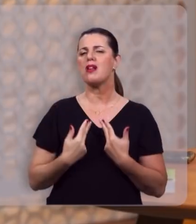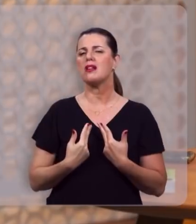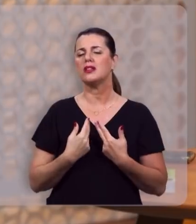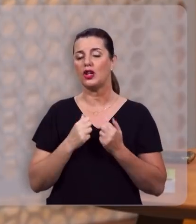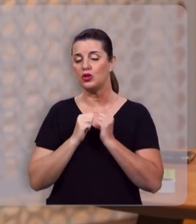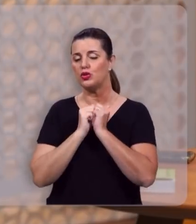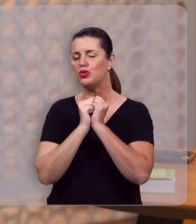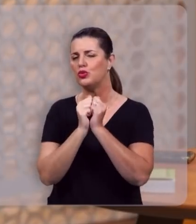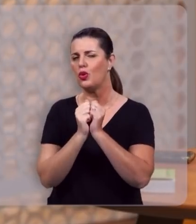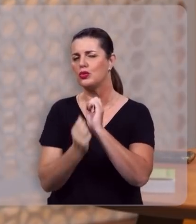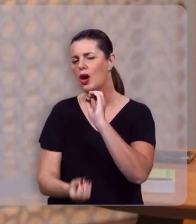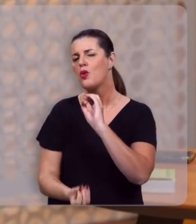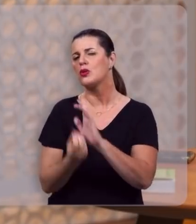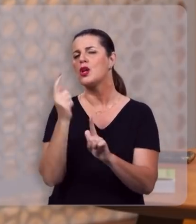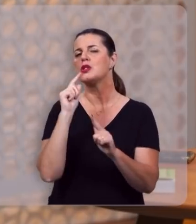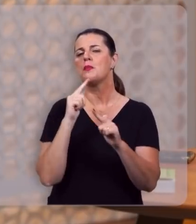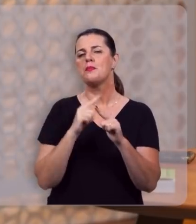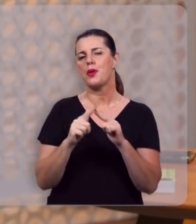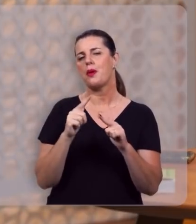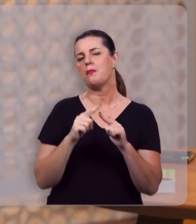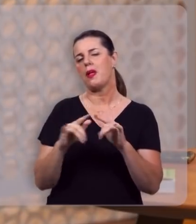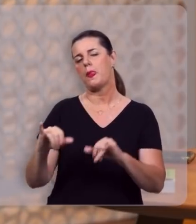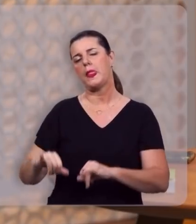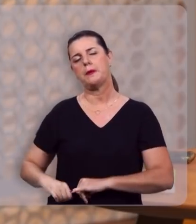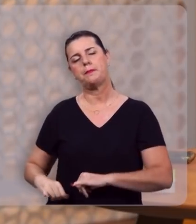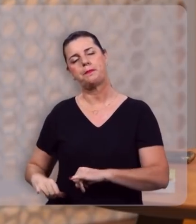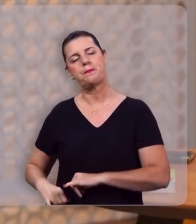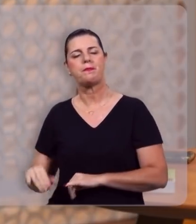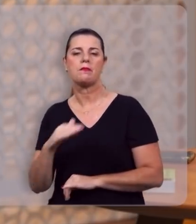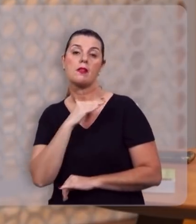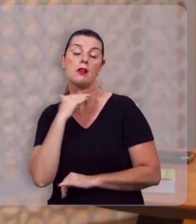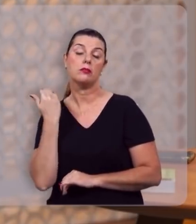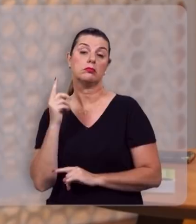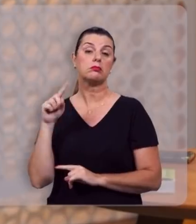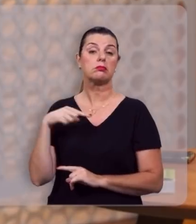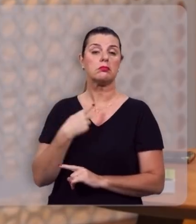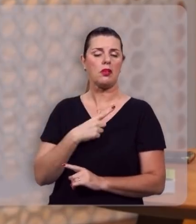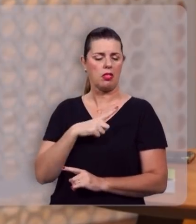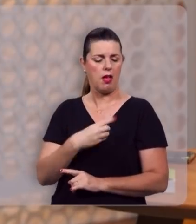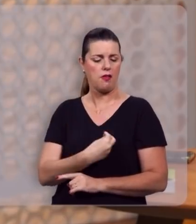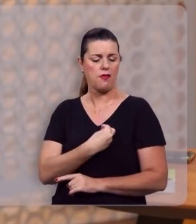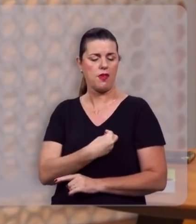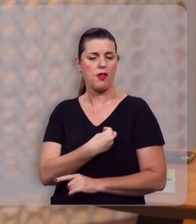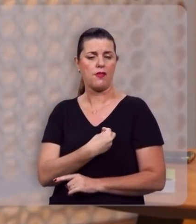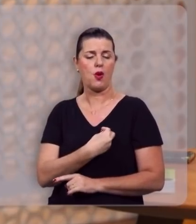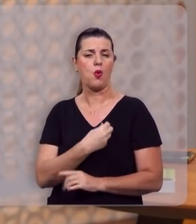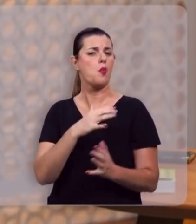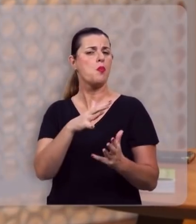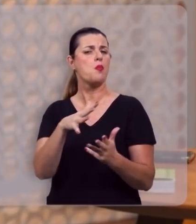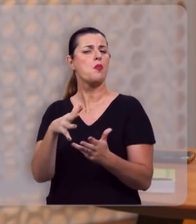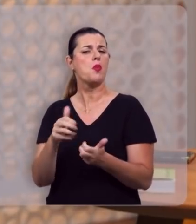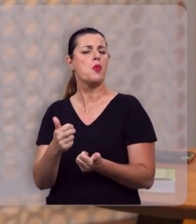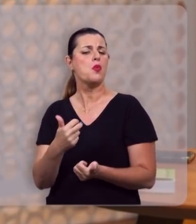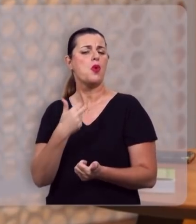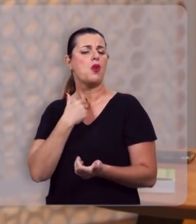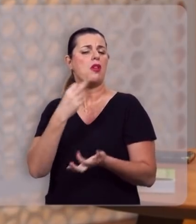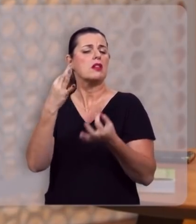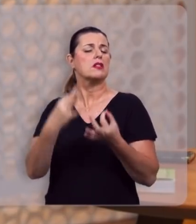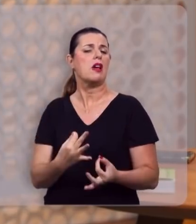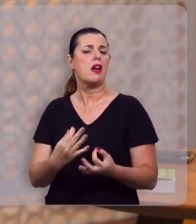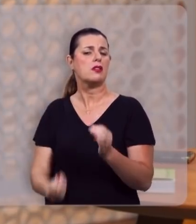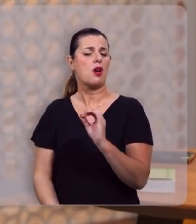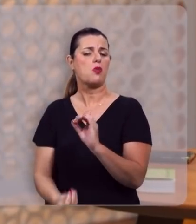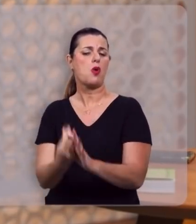junto consigo o caos, a dor, o sofrimento e a morte. Ou seja, nós vivemos em um mundo instável, onde as coisas